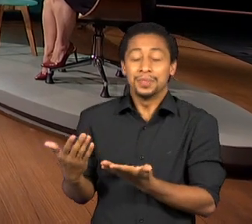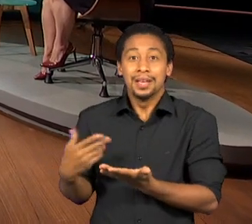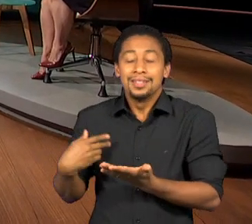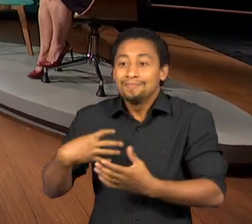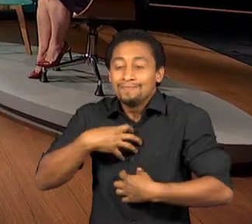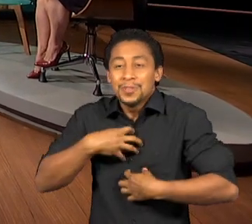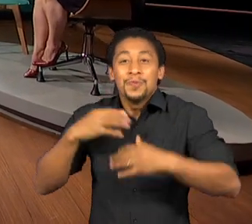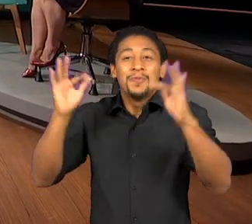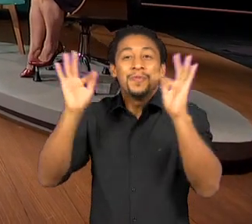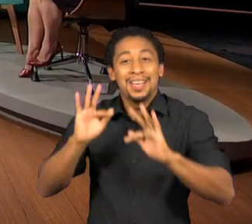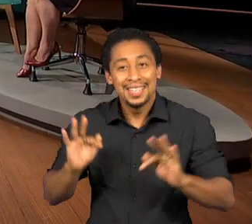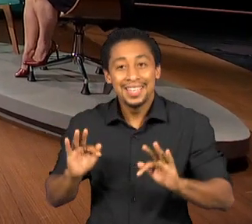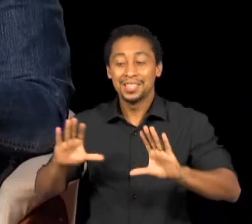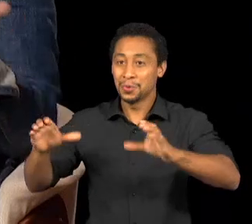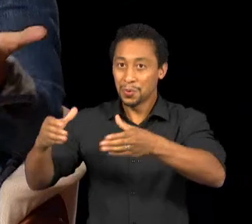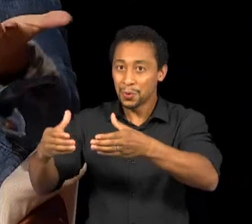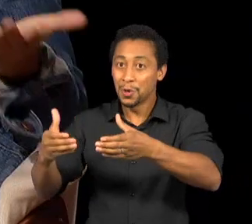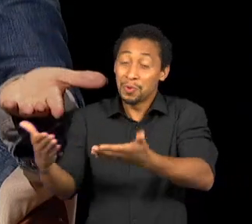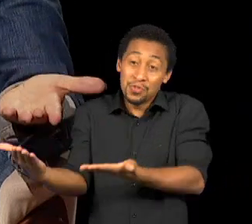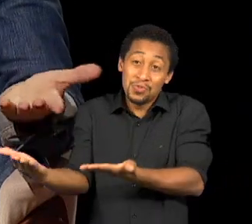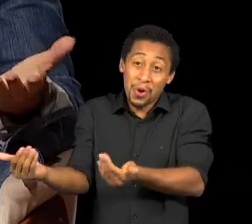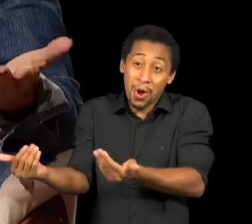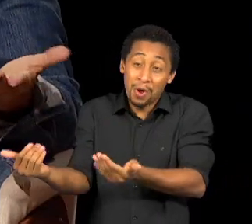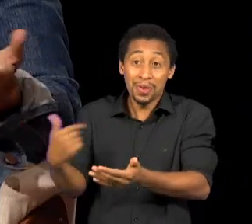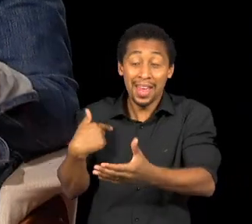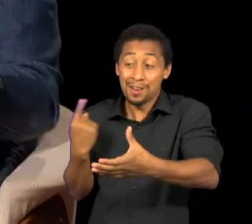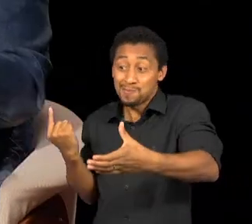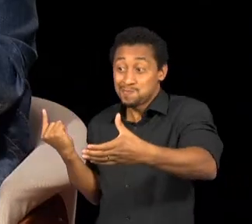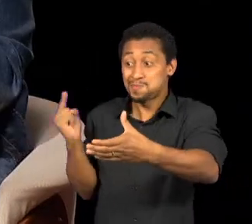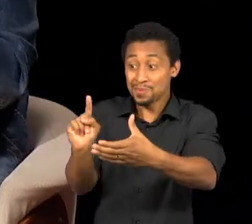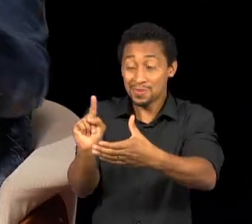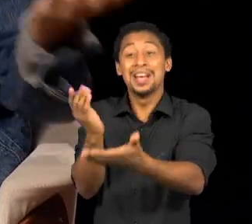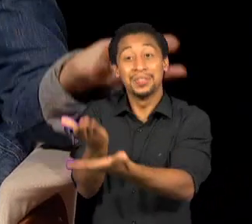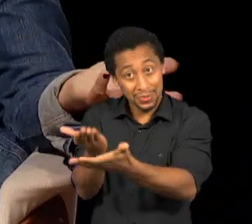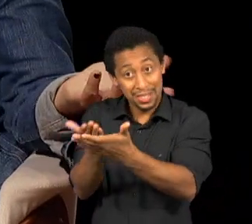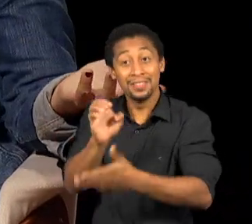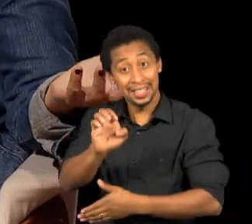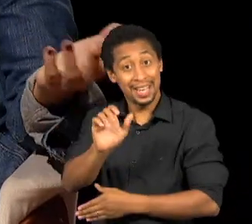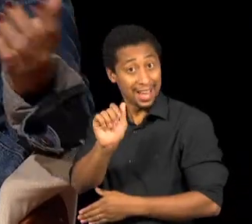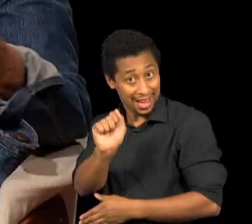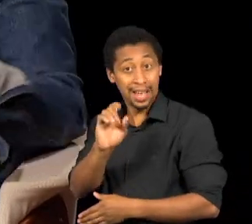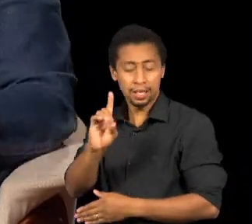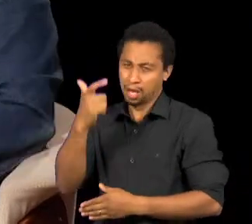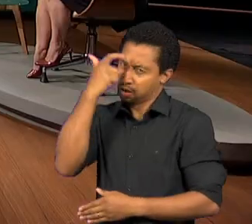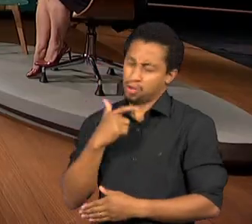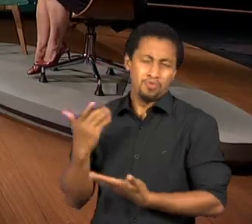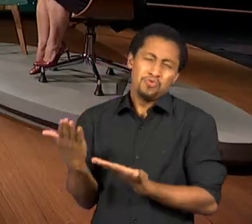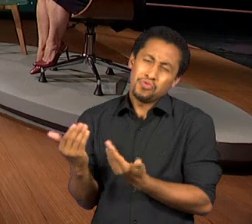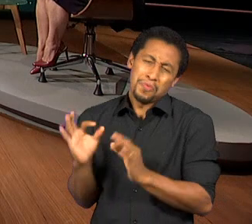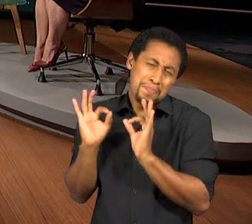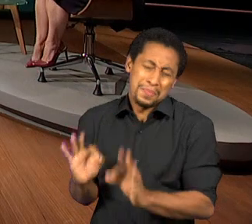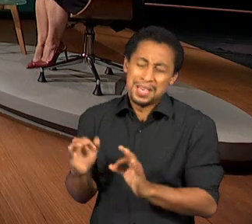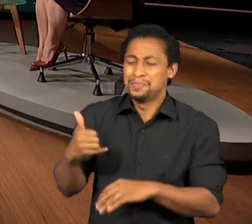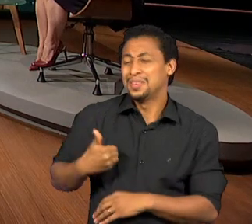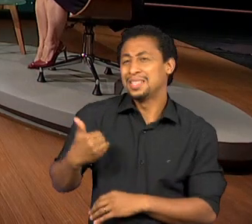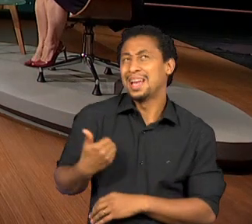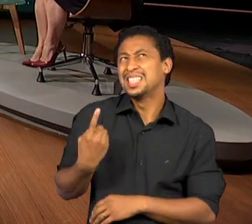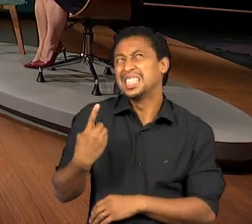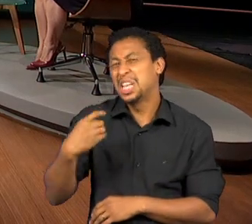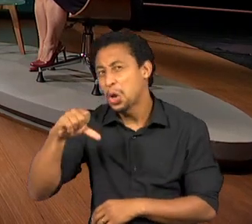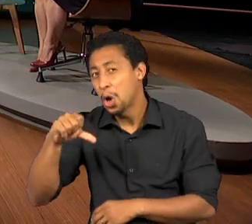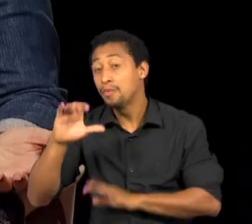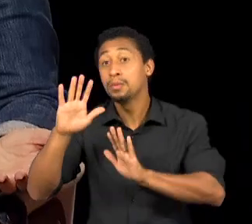entre aqueles jovens, porque, gente, eu era muito jovem e eu parecia mais jovem ainda, eu já tinha, sei lá, 19 e